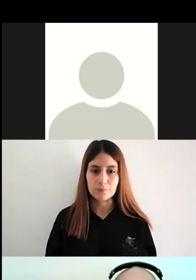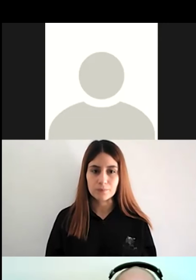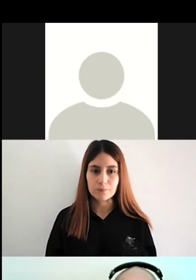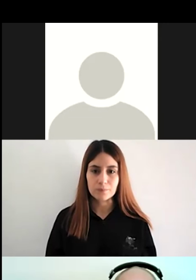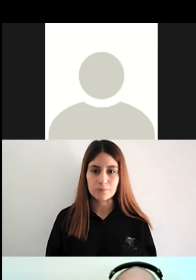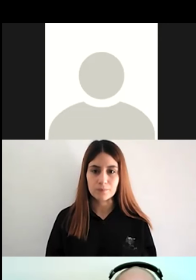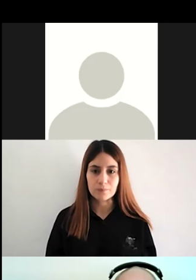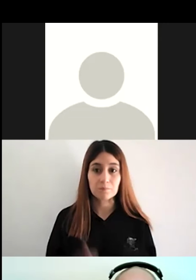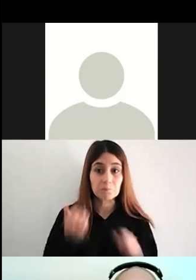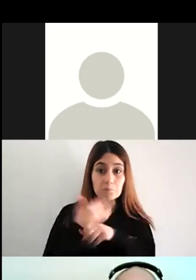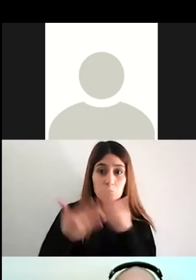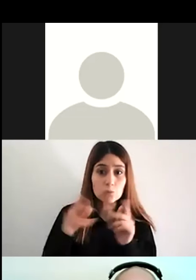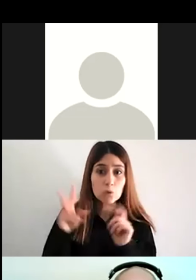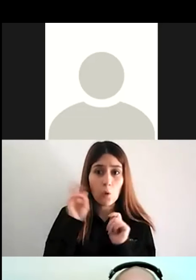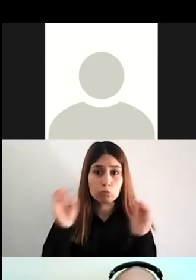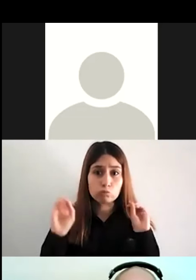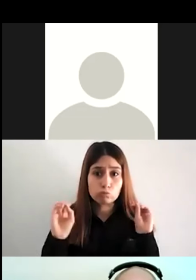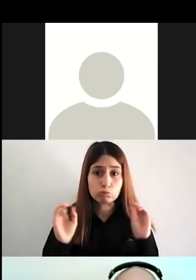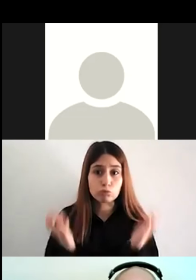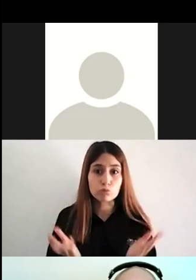E não está a funcionar, não se está a ouvir nada.